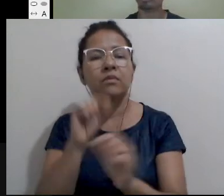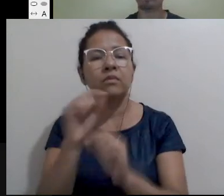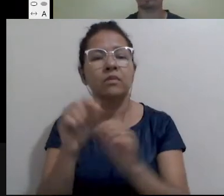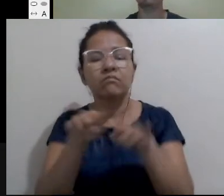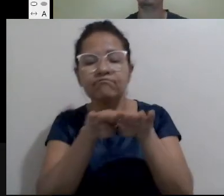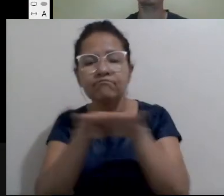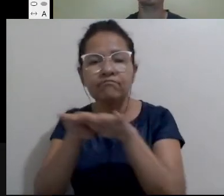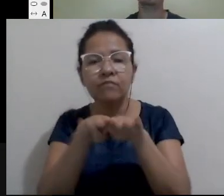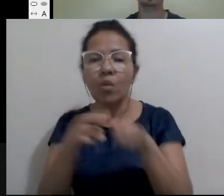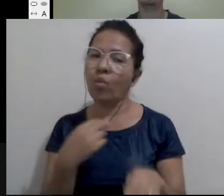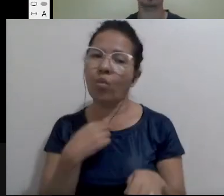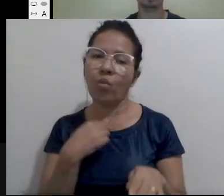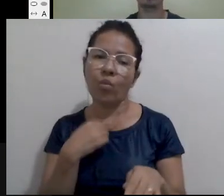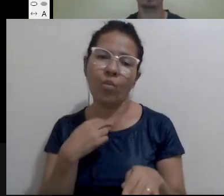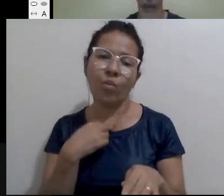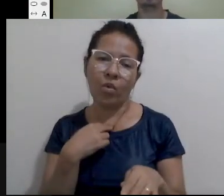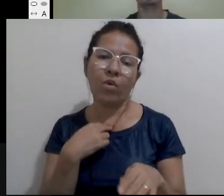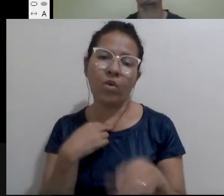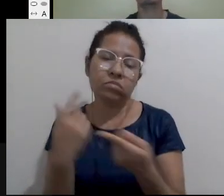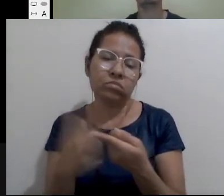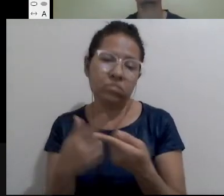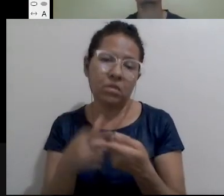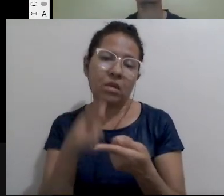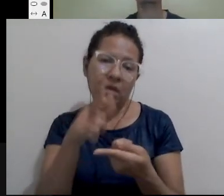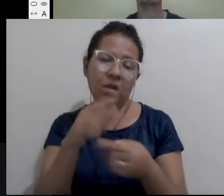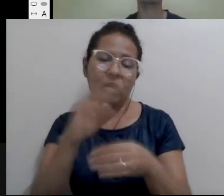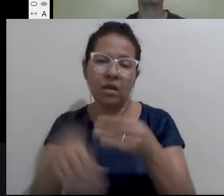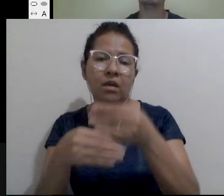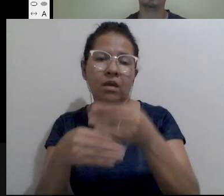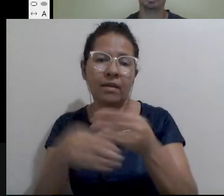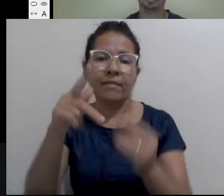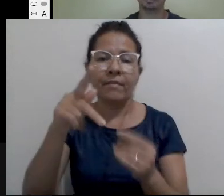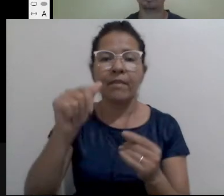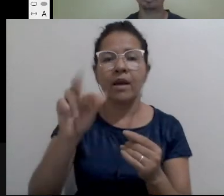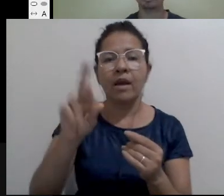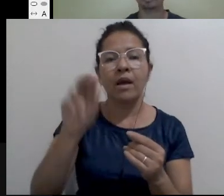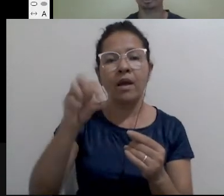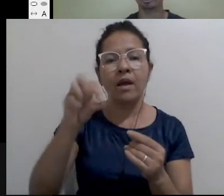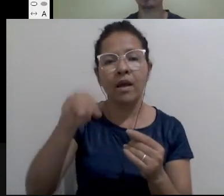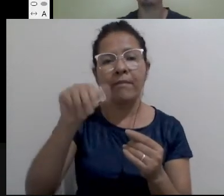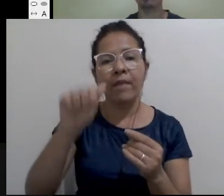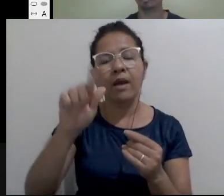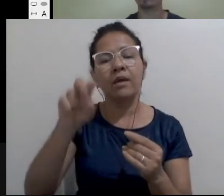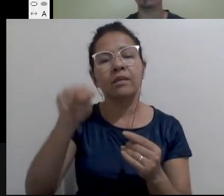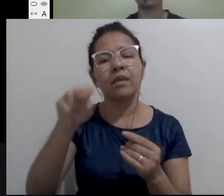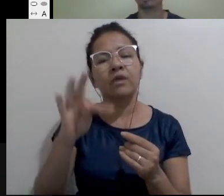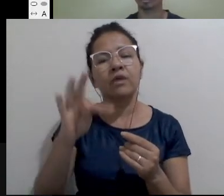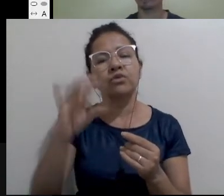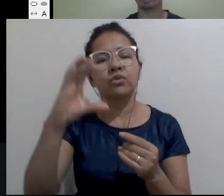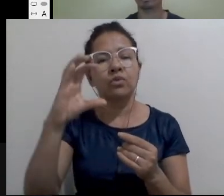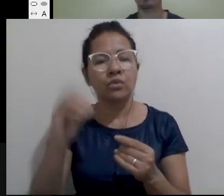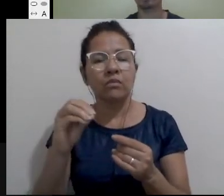poderiam sofrer emparelhamento, segundo a TLV, devido ao fato desse complexo ser paramagnético. Então, a gente incluiu mais um